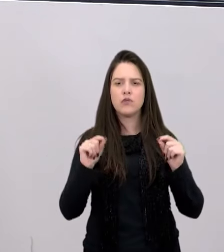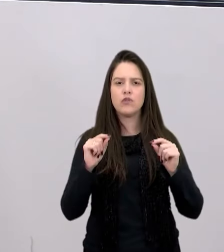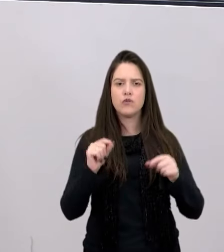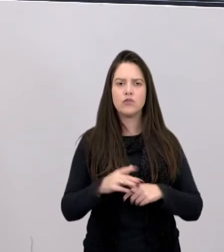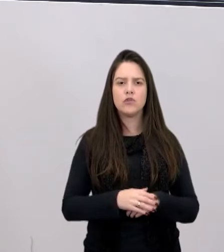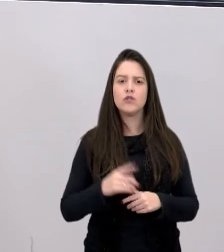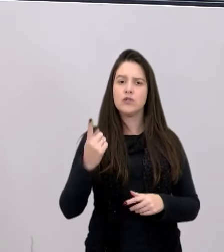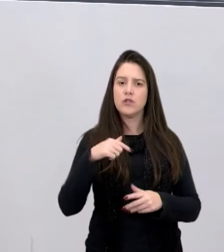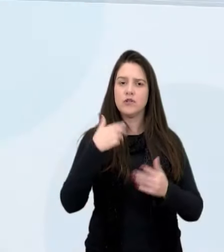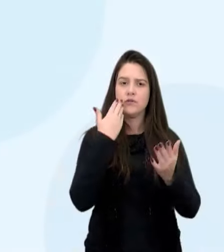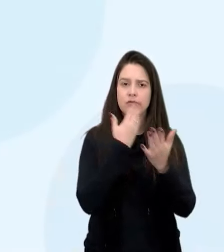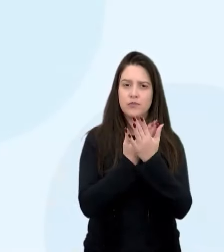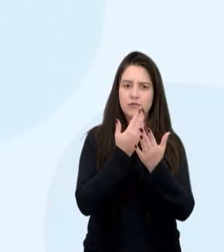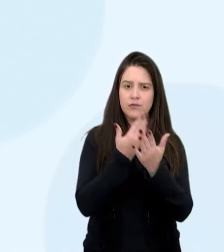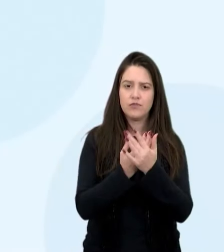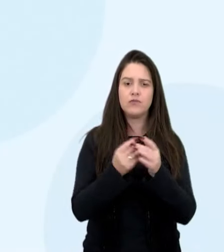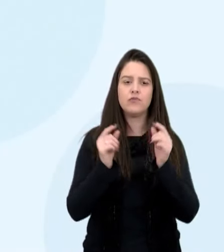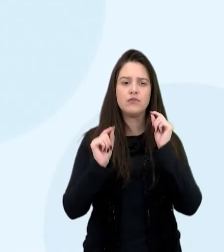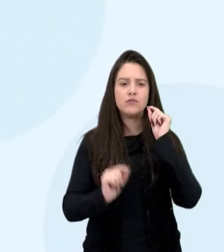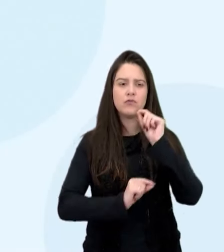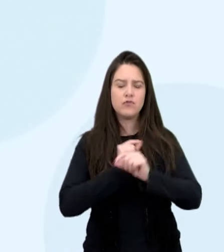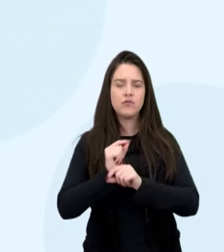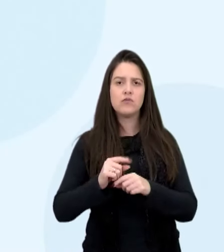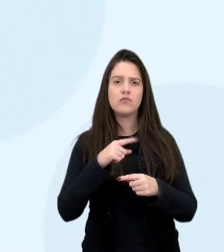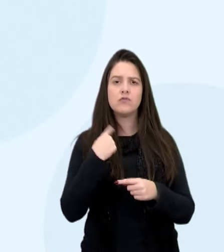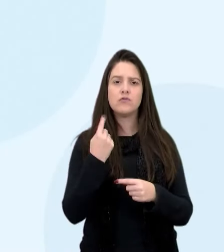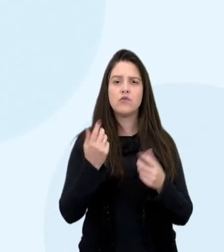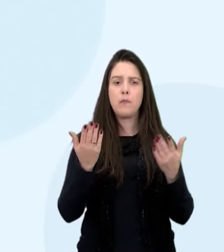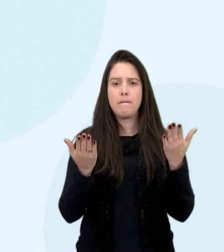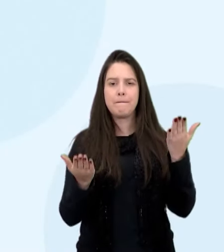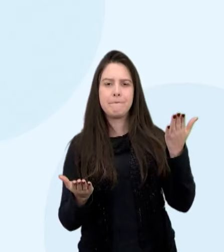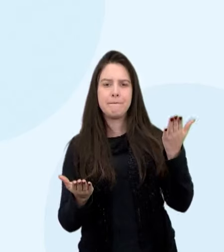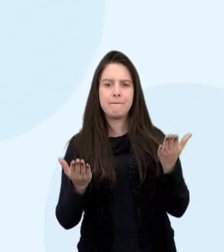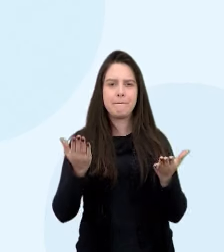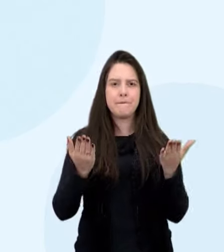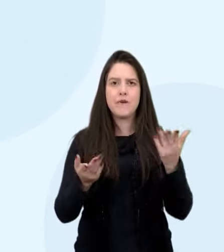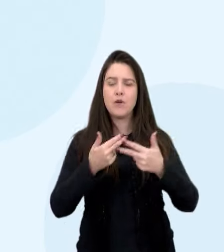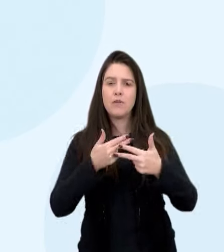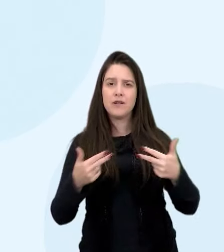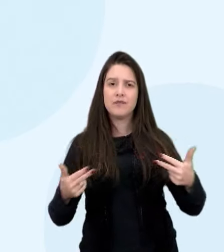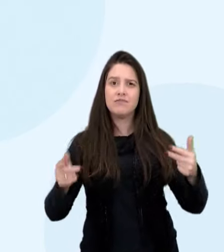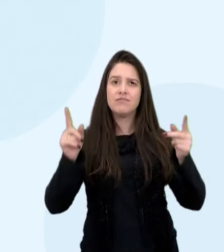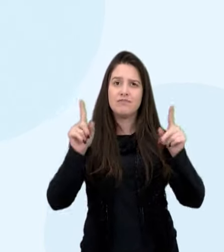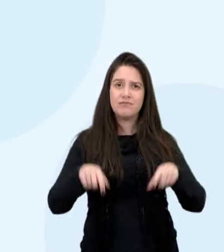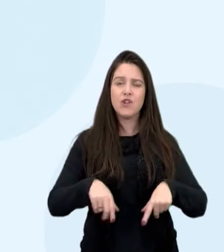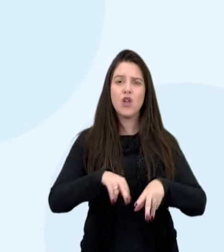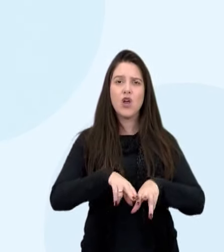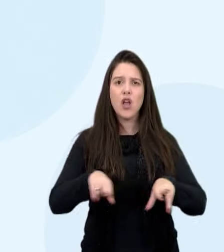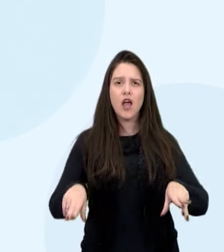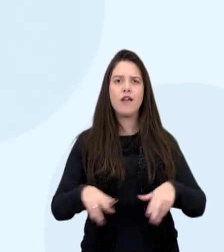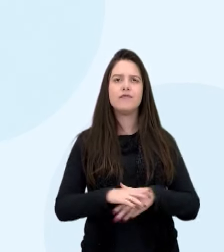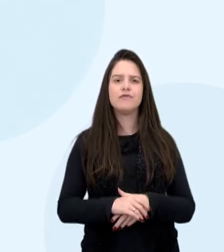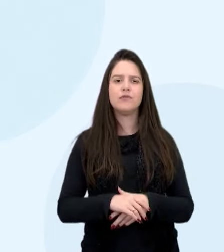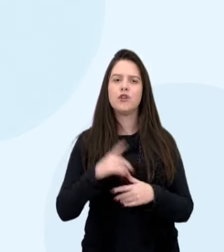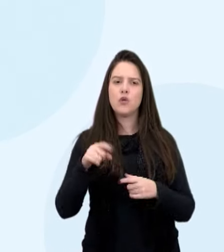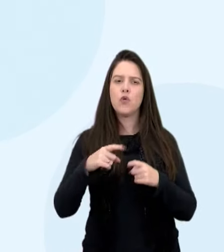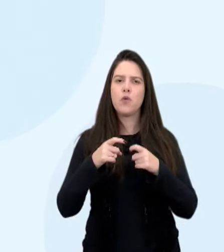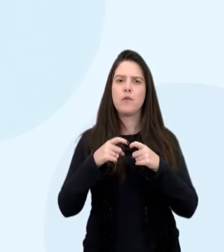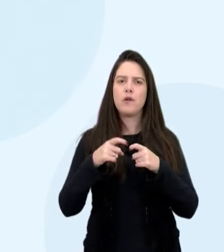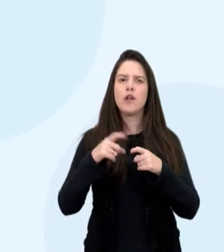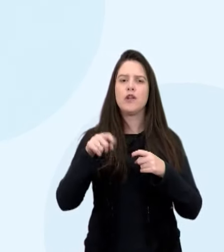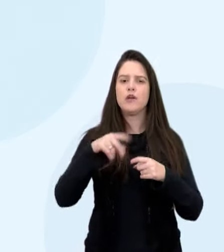no nosso estudo de caso, a gente vai ver que uma das coisas, né, que ela ressaltou aí para o médico é a questão